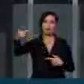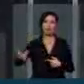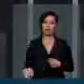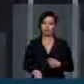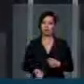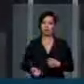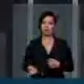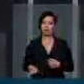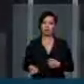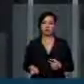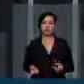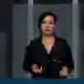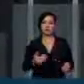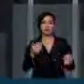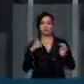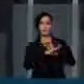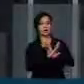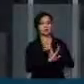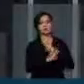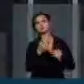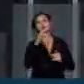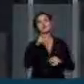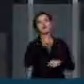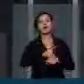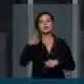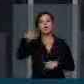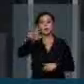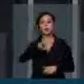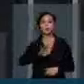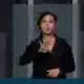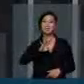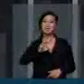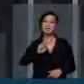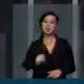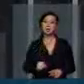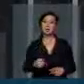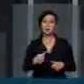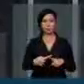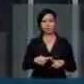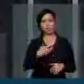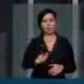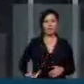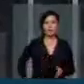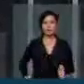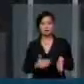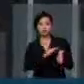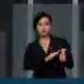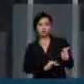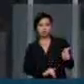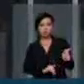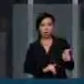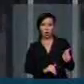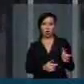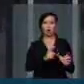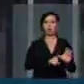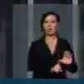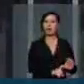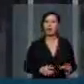lucros, bilhões de reais que nós pagamos com isenções. Por que nós não podemos ter o direito